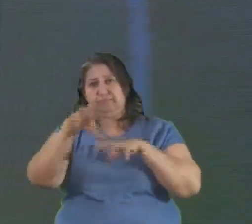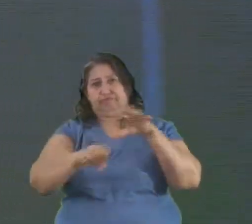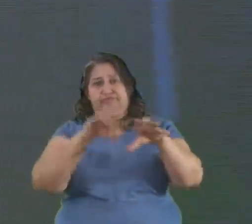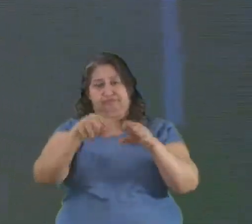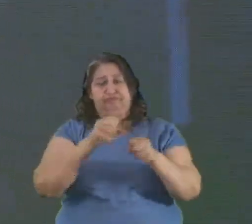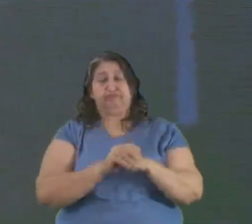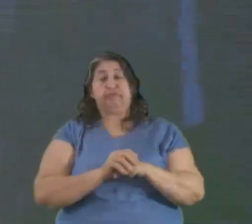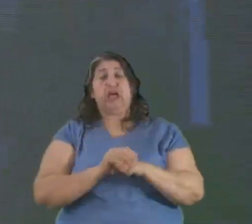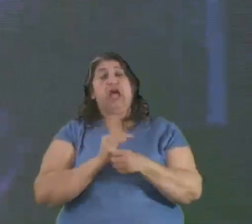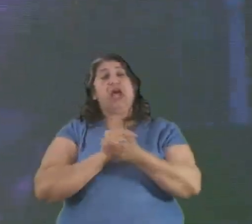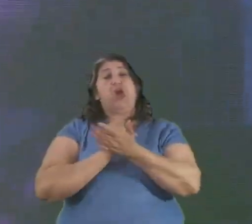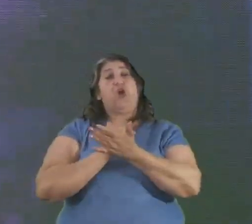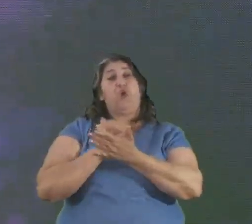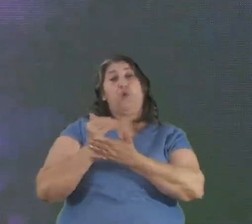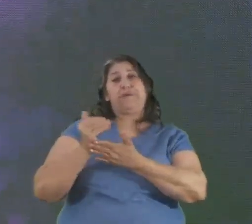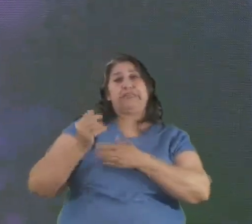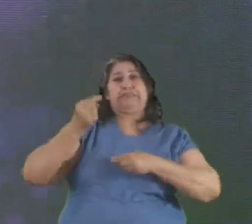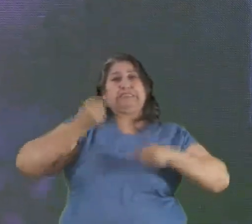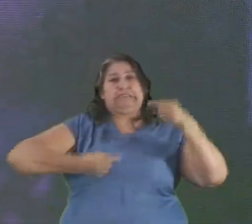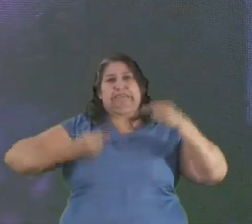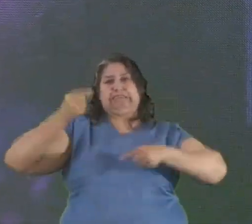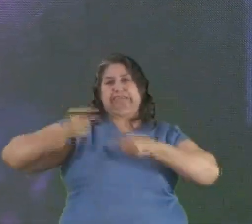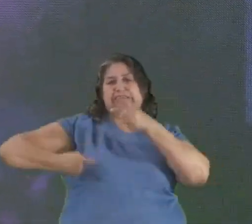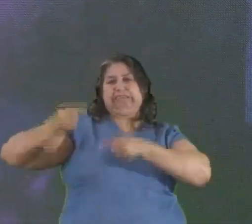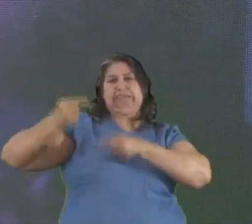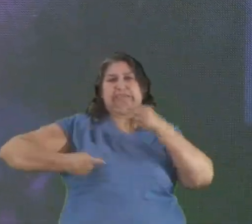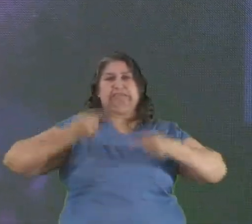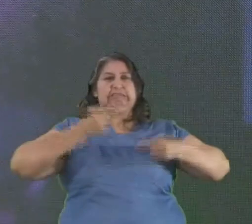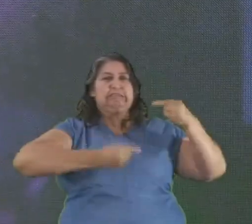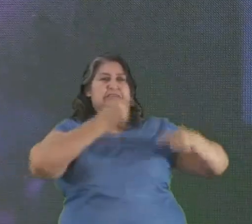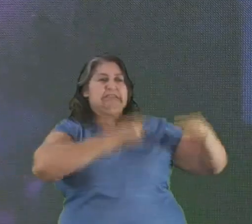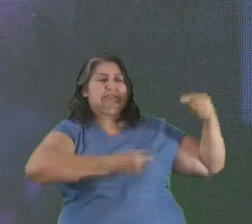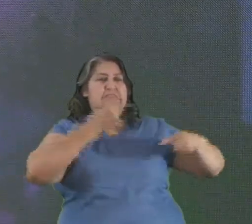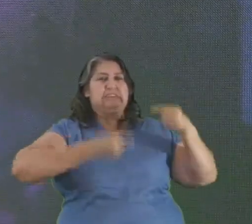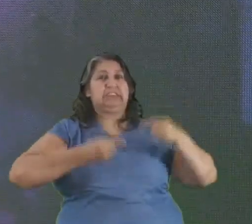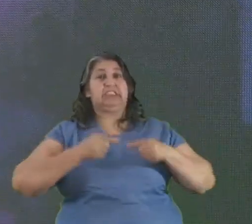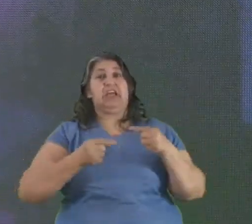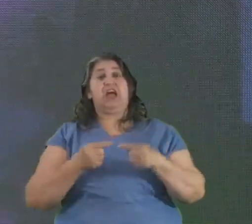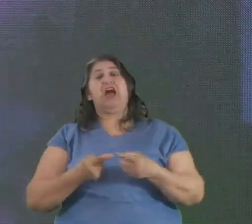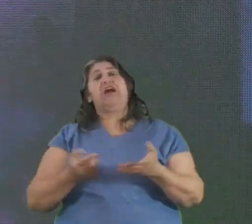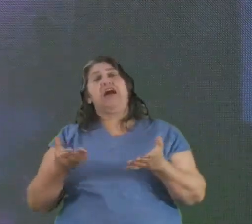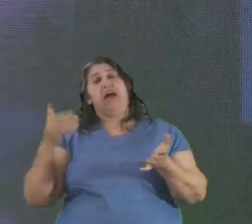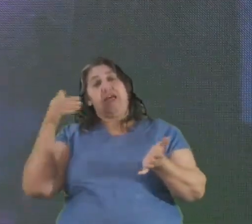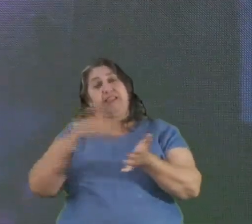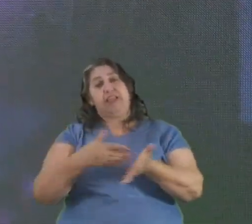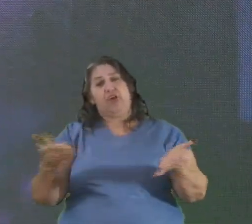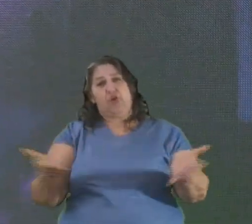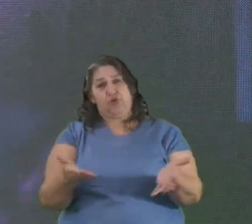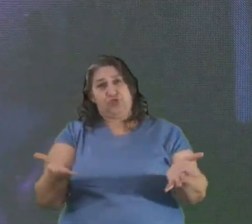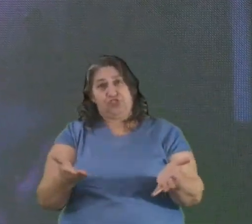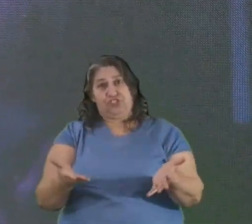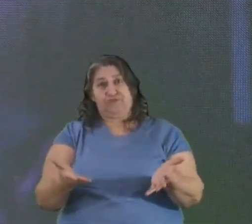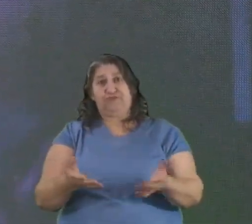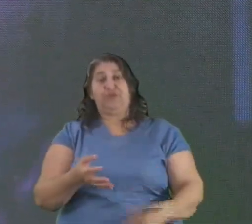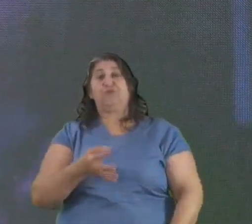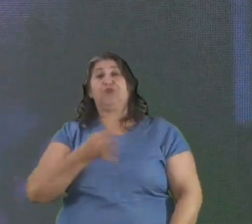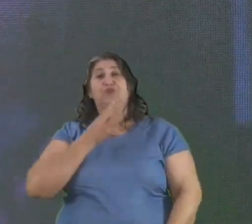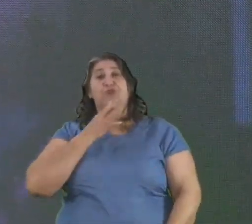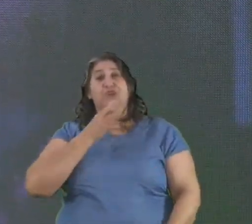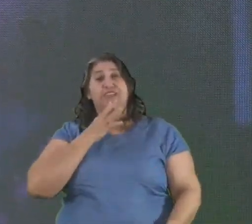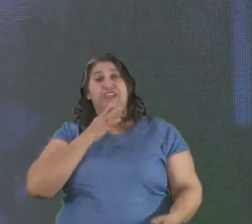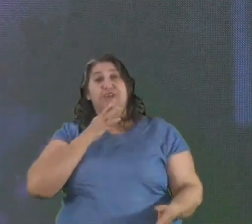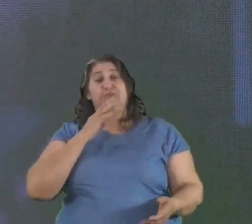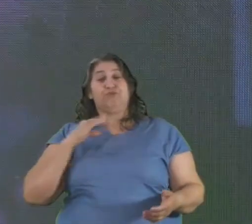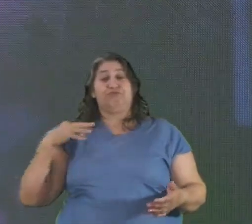aí começou essa contenda que nós conhecemos até os dias de hoje. Se puderem colocar o mapa